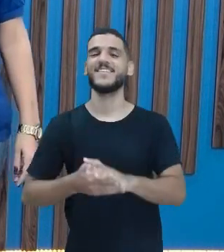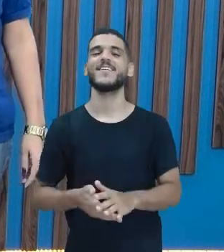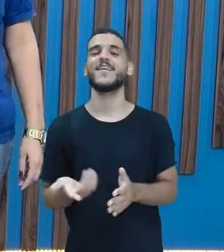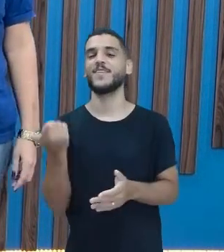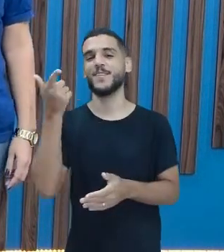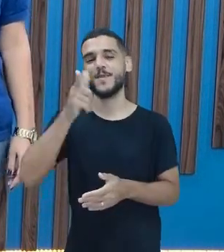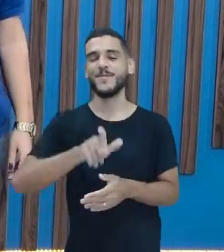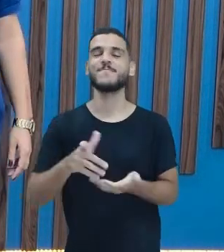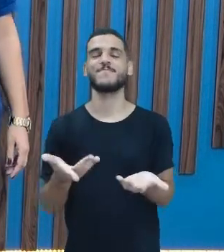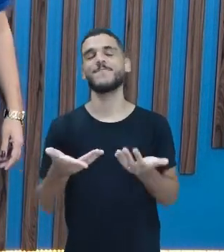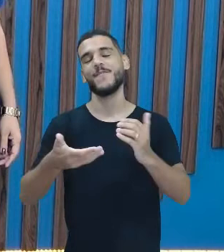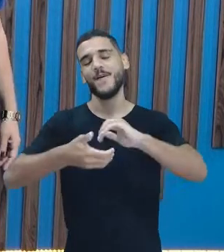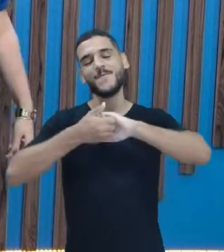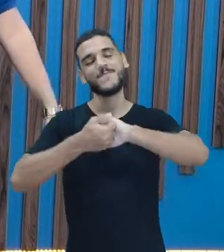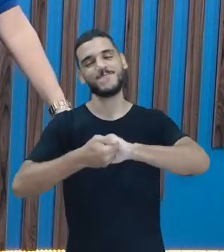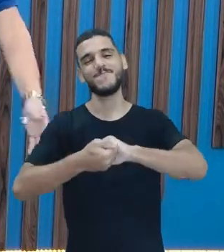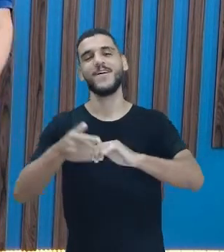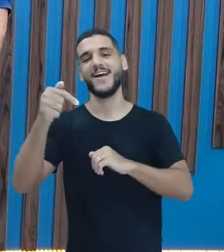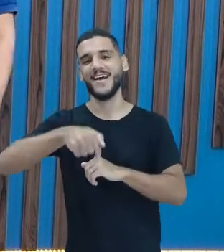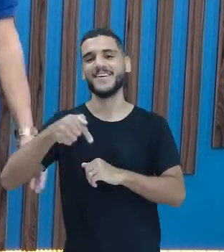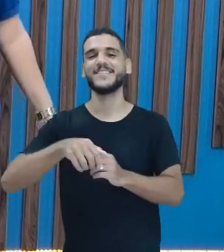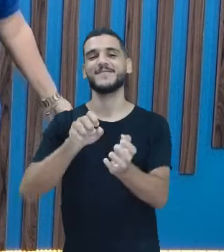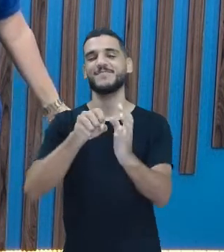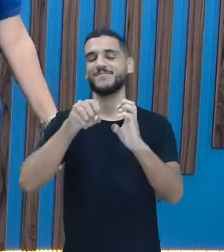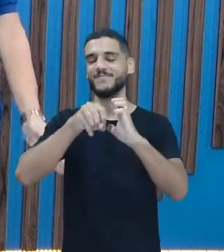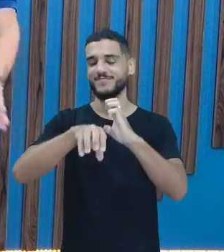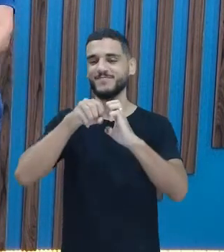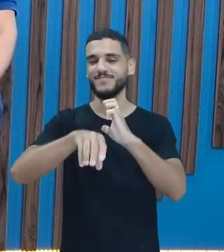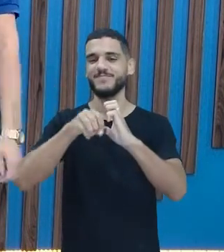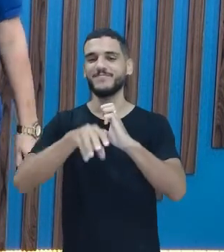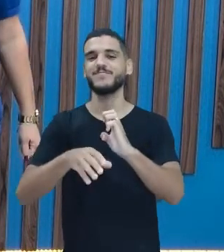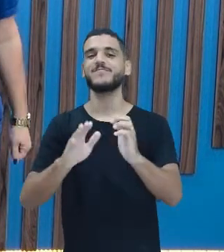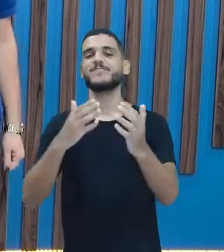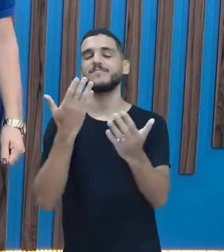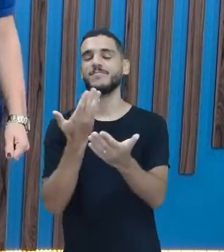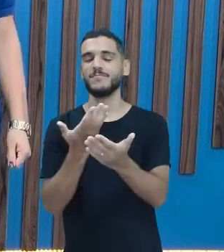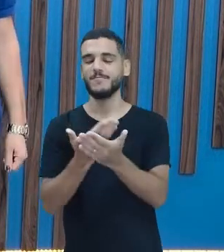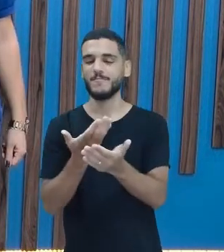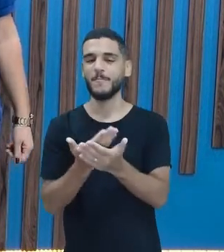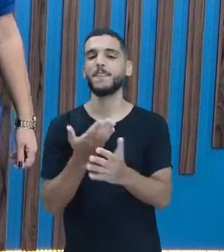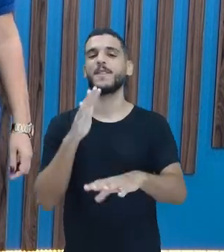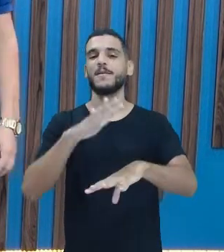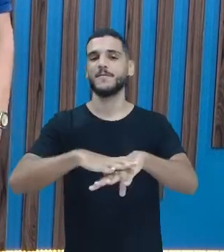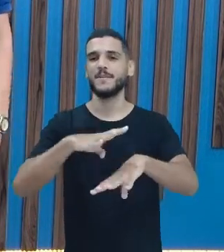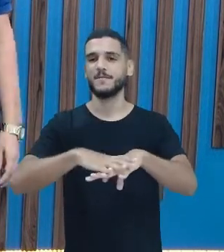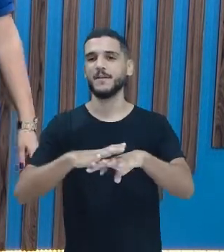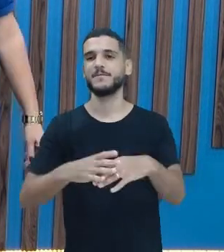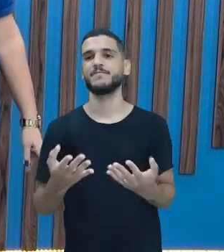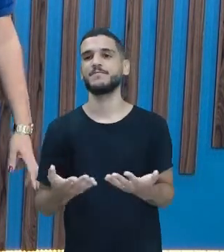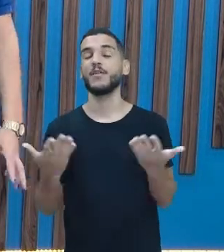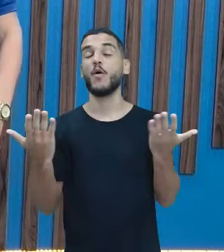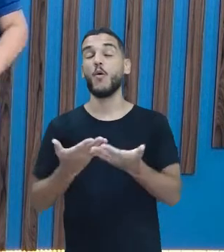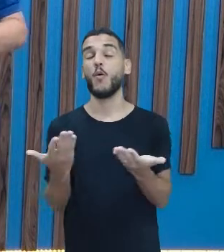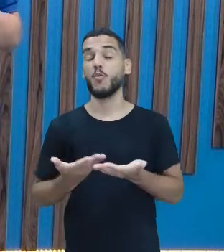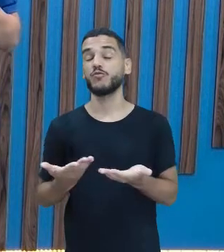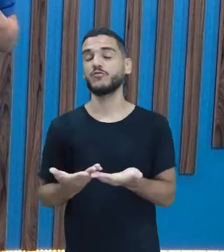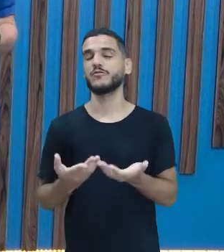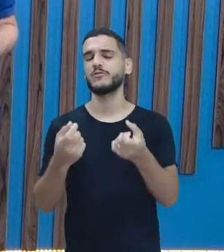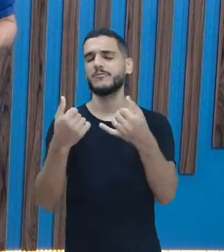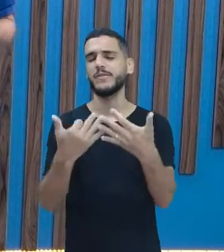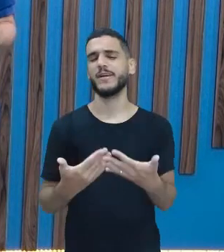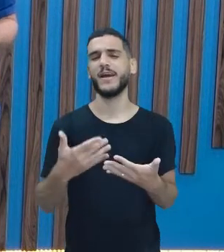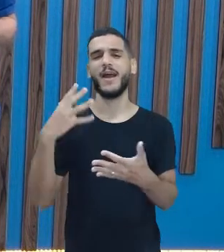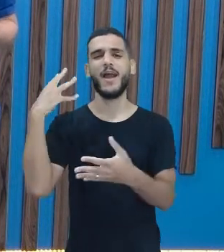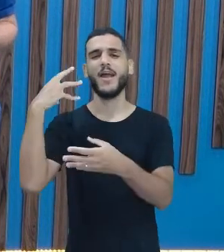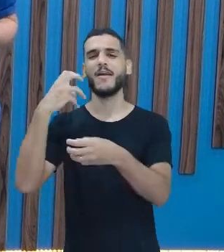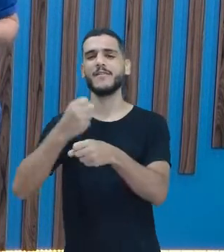dia de parceria aqui no Educa Recife. Vamos para a nossa aula de matemática? Vamos conversar um pouquinho, dar uma